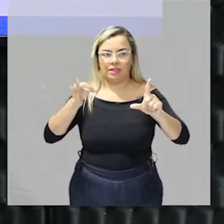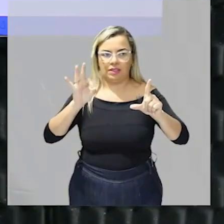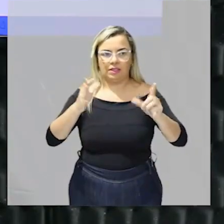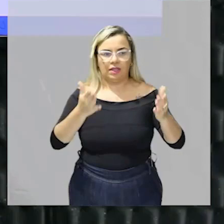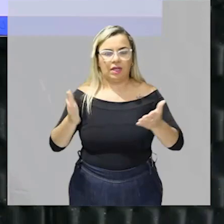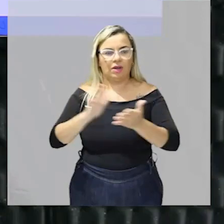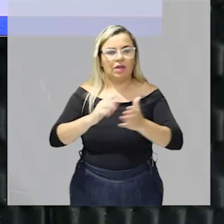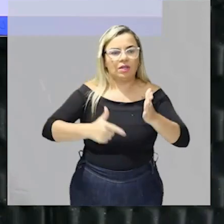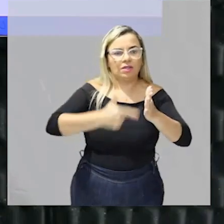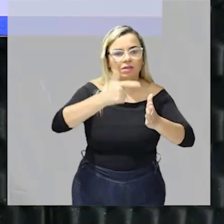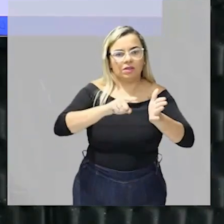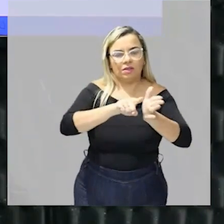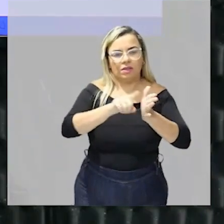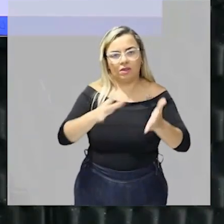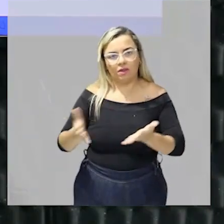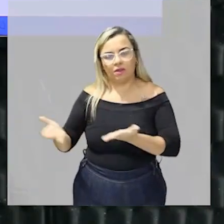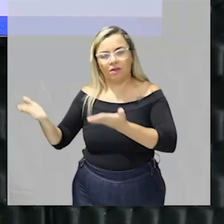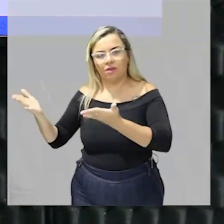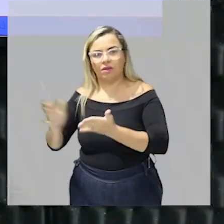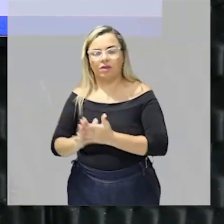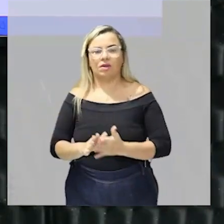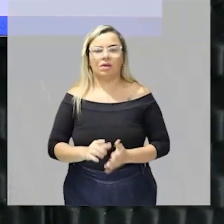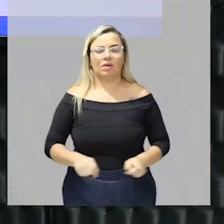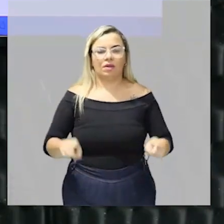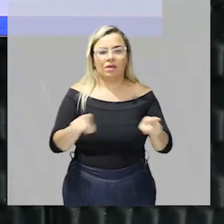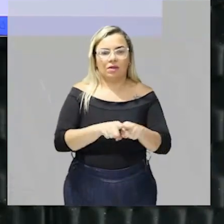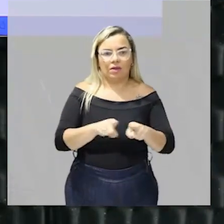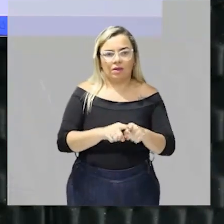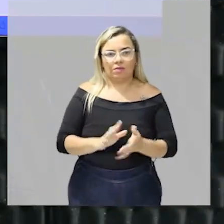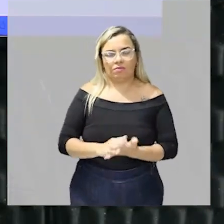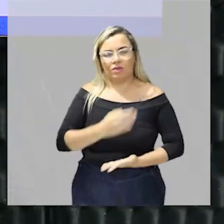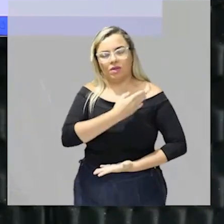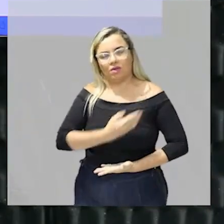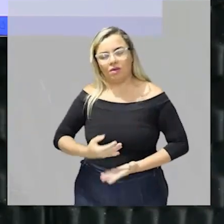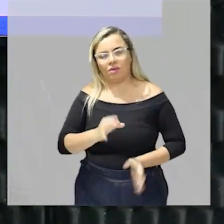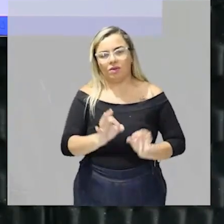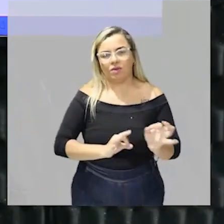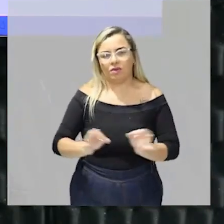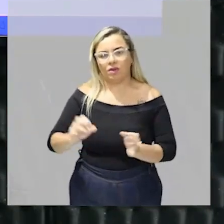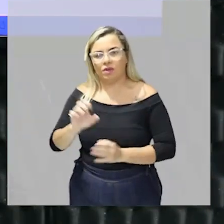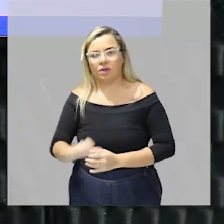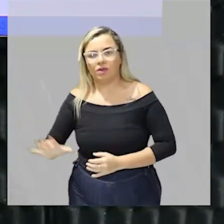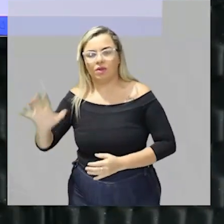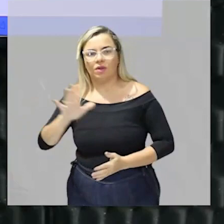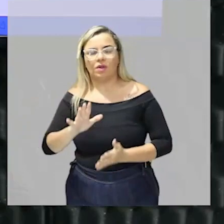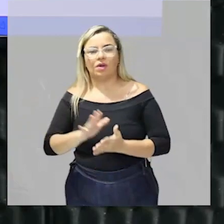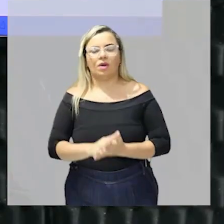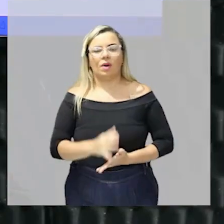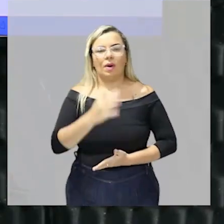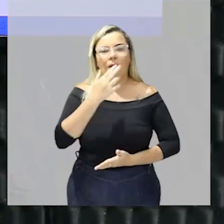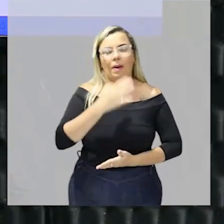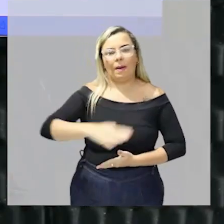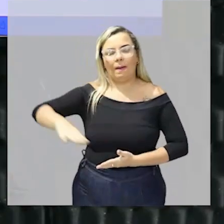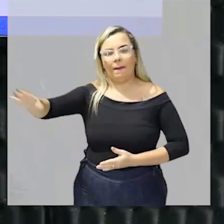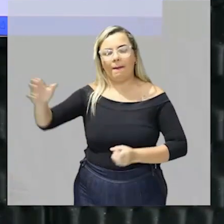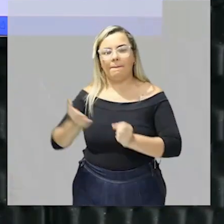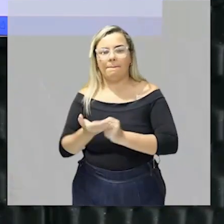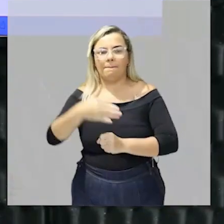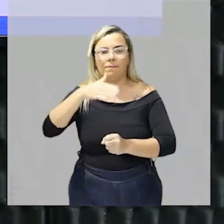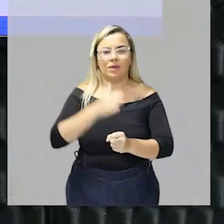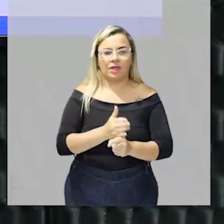item questão, também sobre o totalitarismo europeu nazifascista, que já caiu na prova do Enem, em